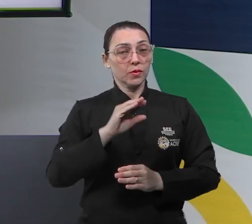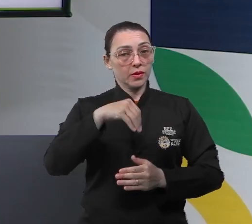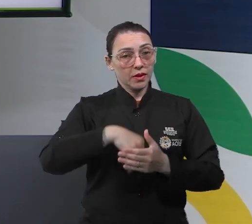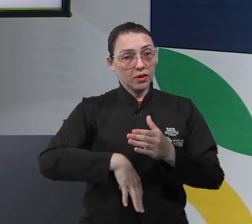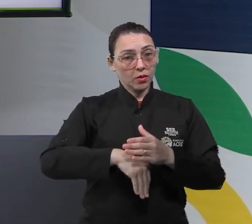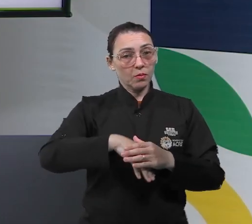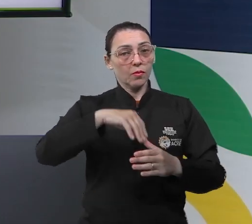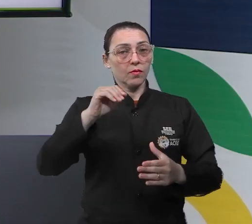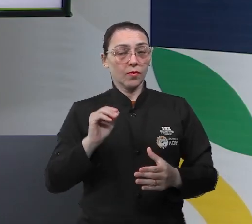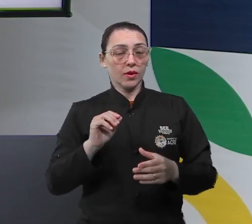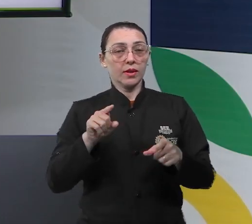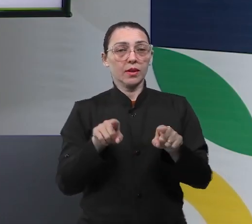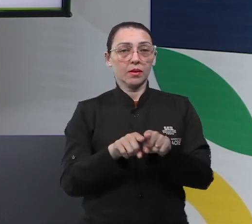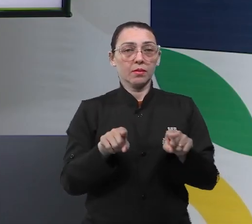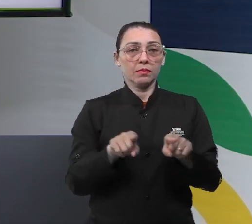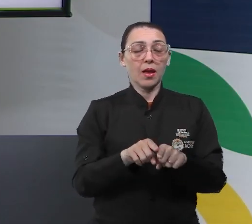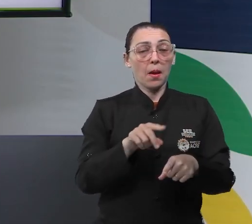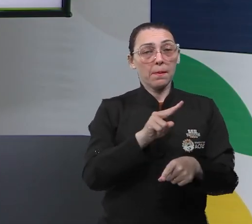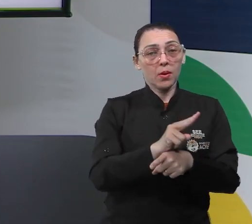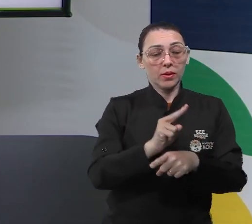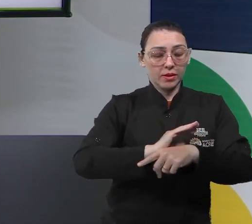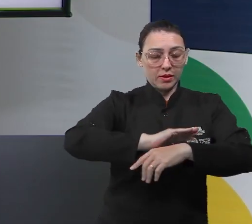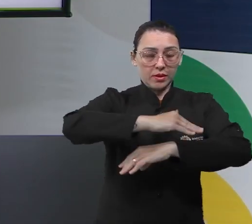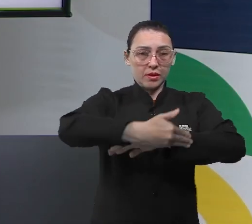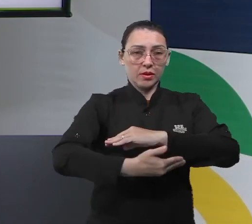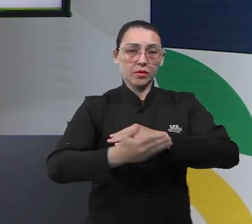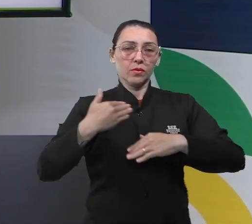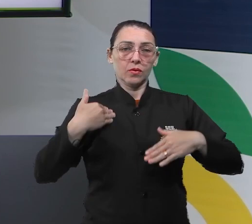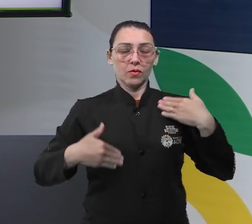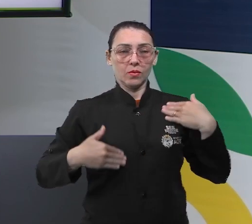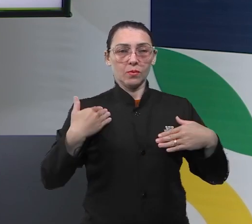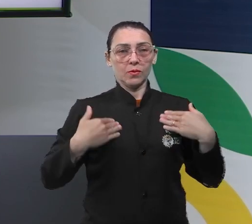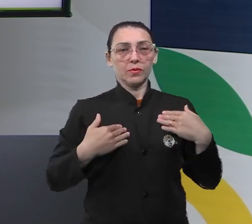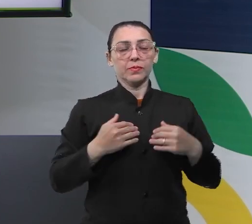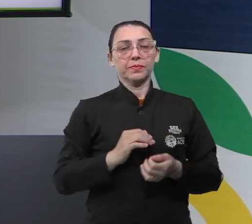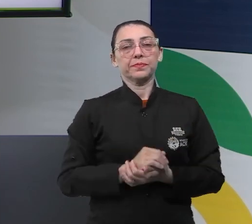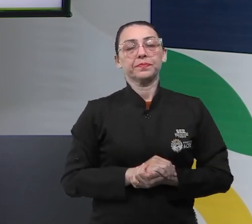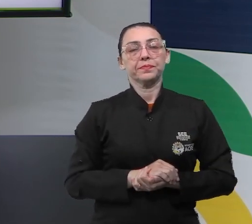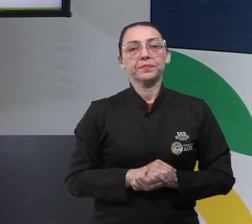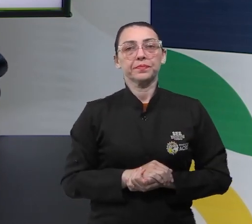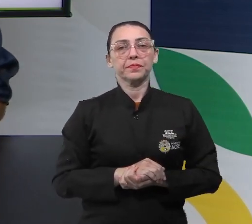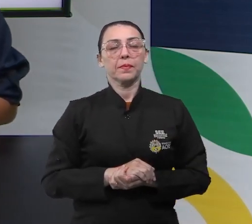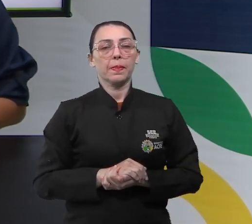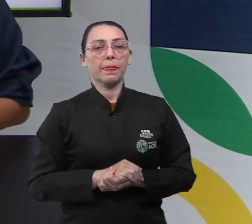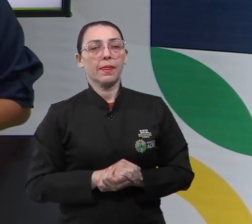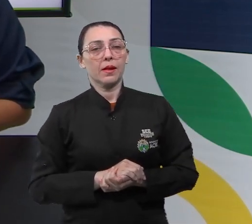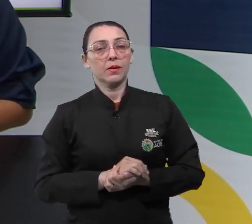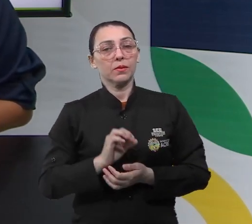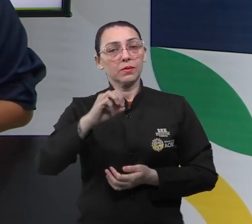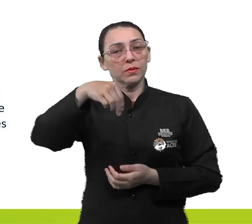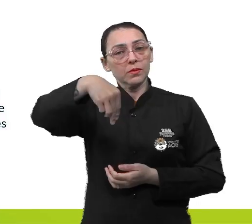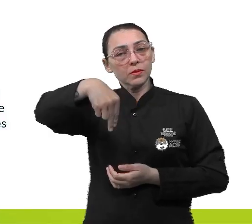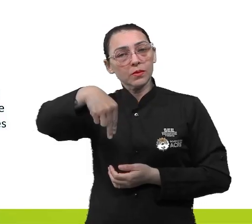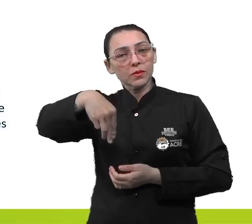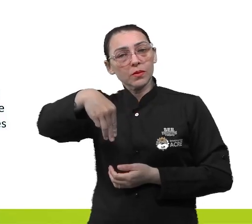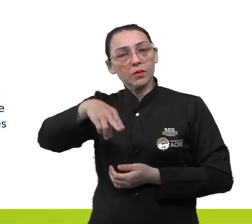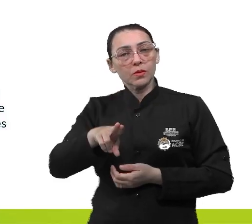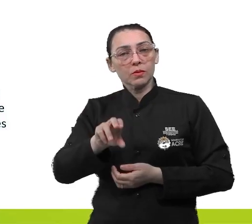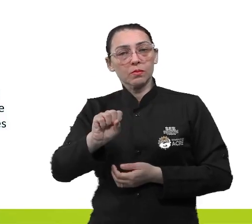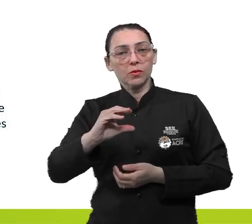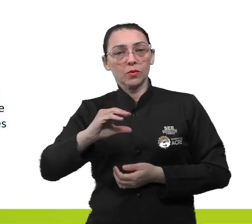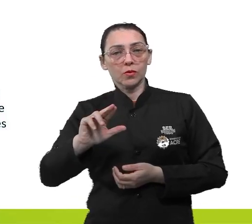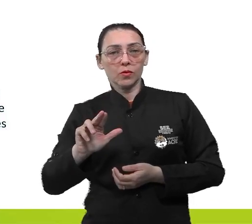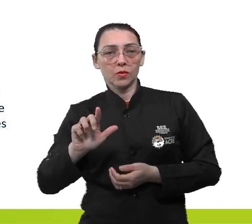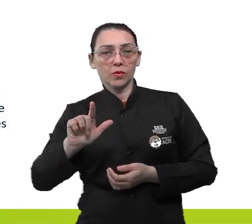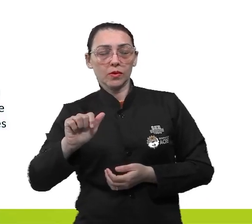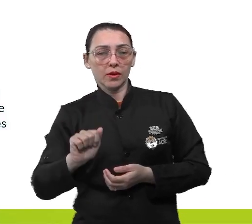como por fora. É uma capa protetora do nosso corpo, tá? Tecido epitelial. Tecido muscular, o nome também já fala por si